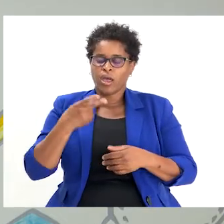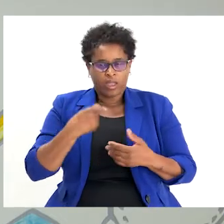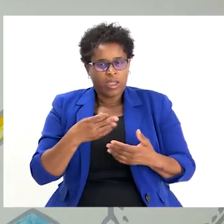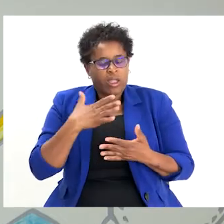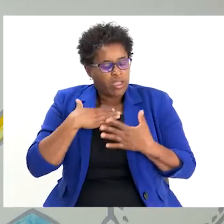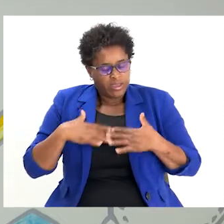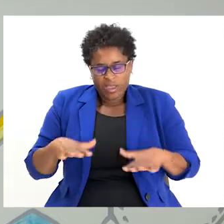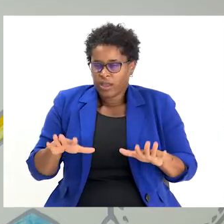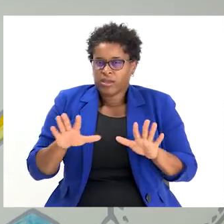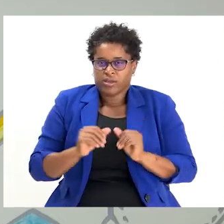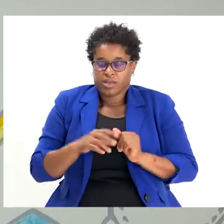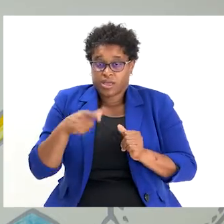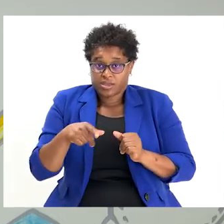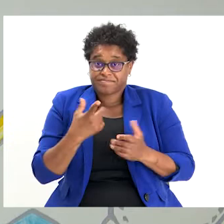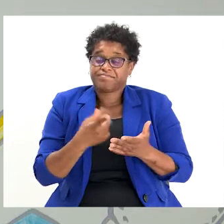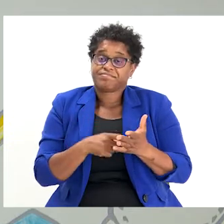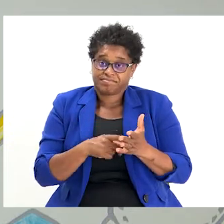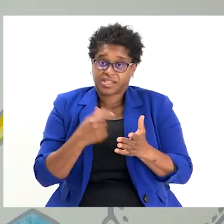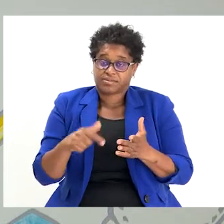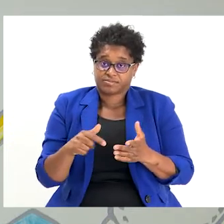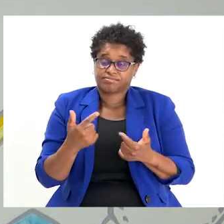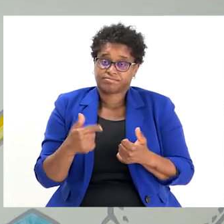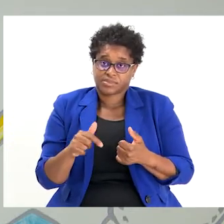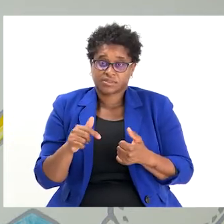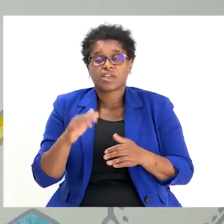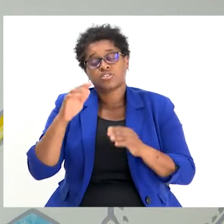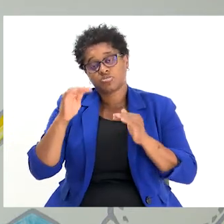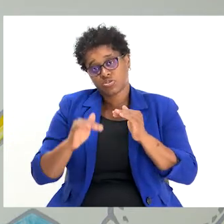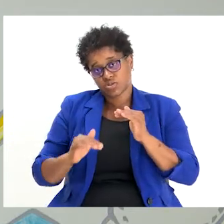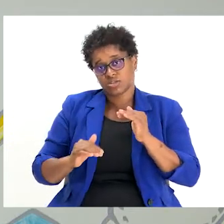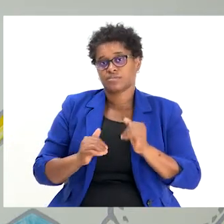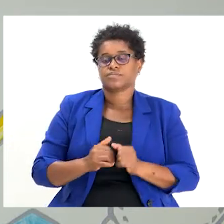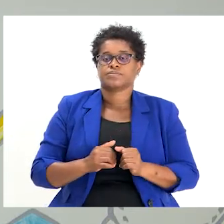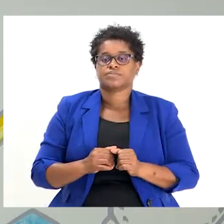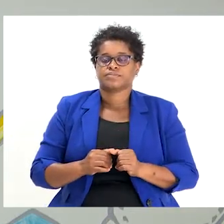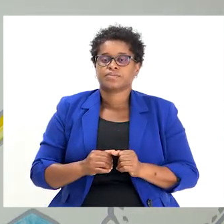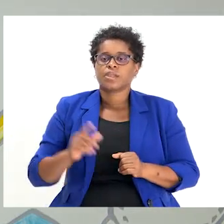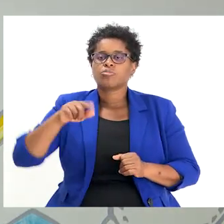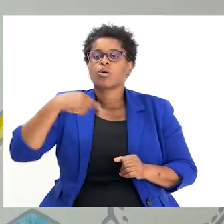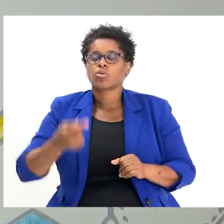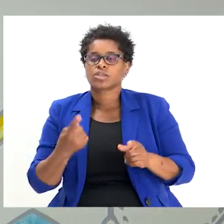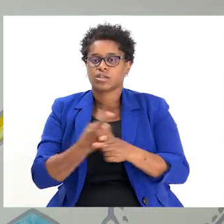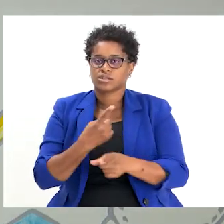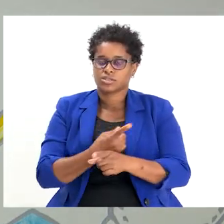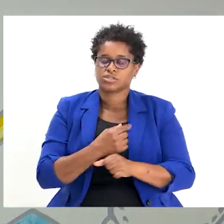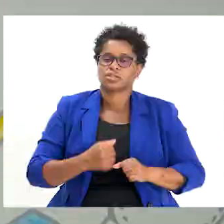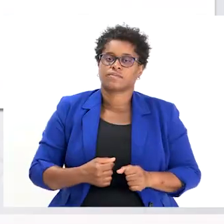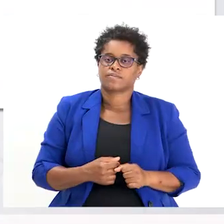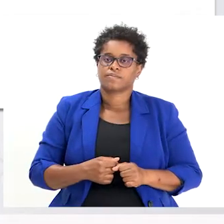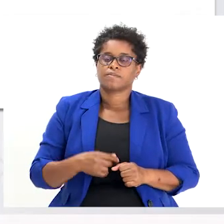a intensidade que nós sentimos vai diminuir. Uma outra característica é